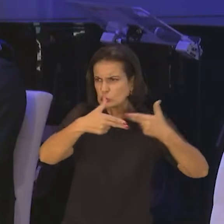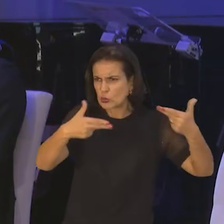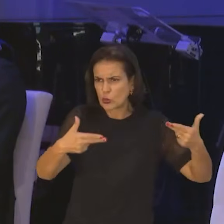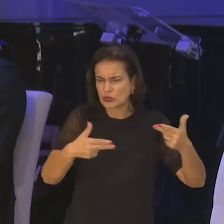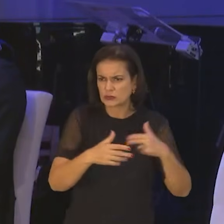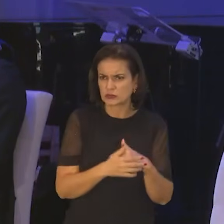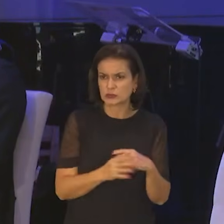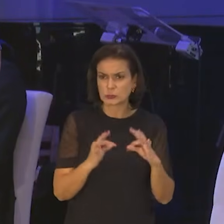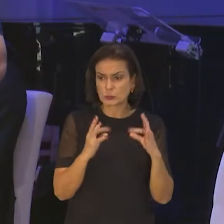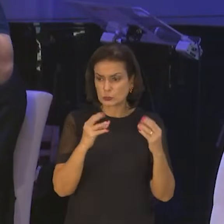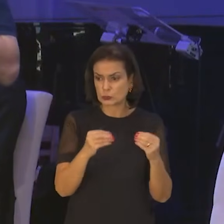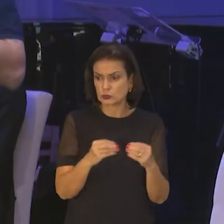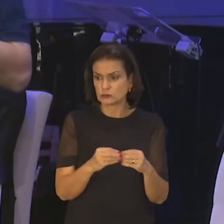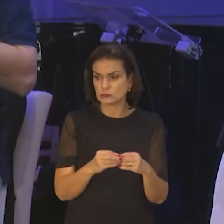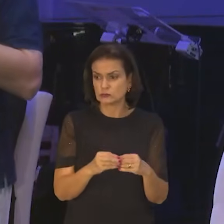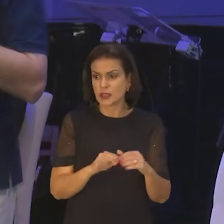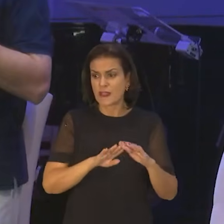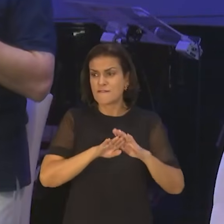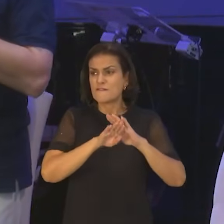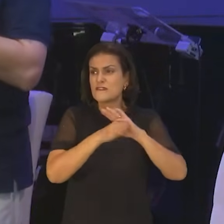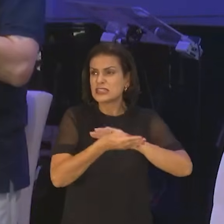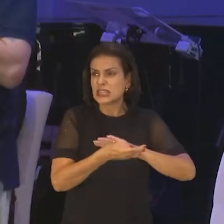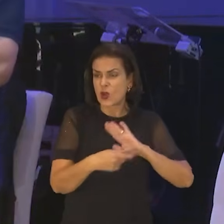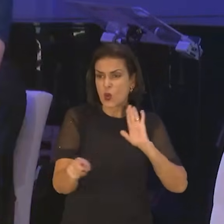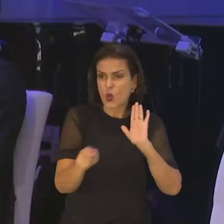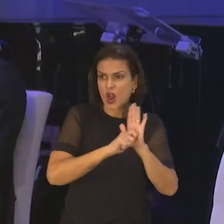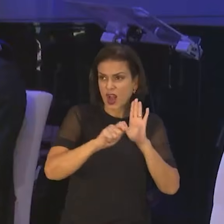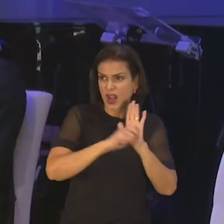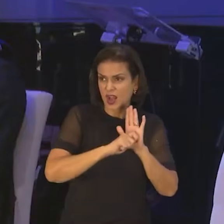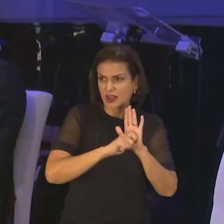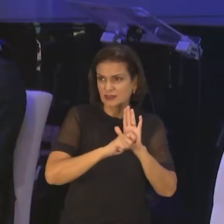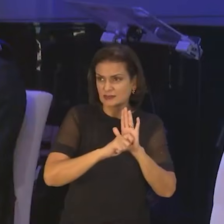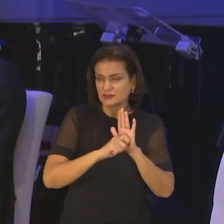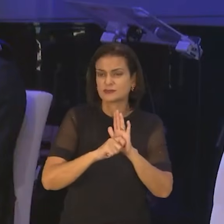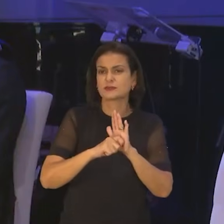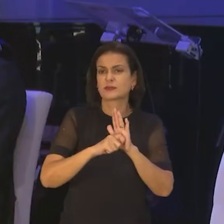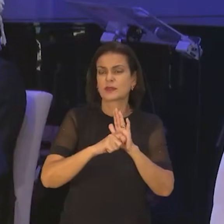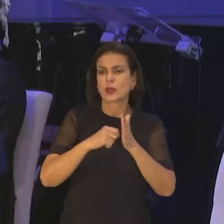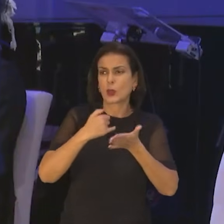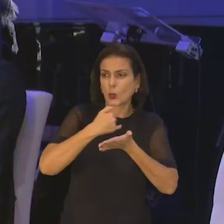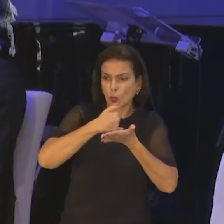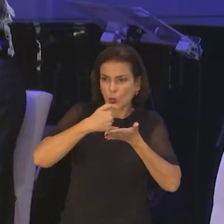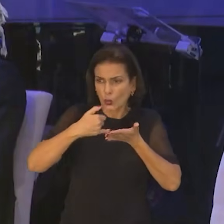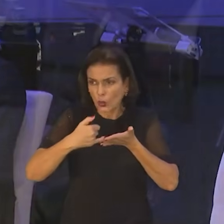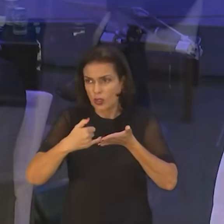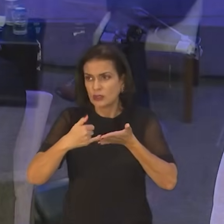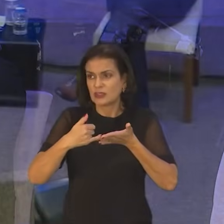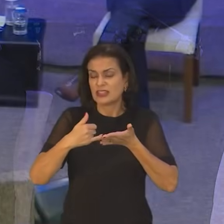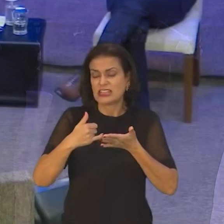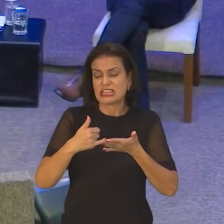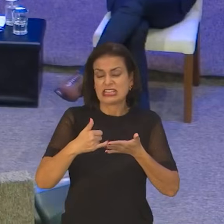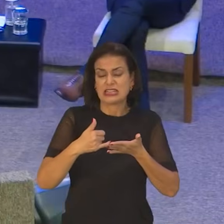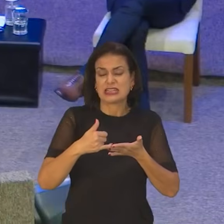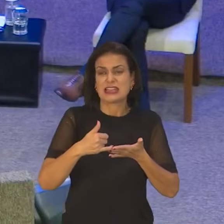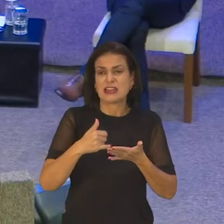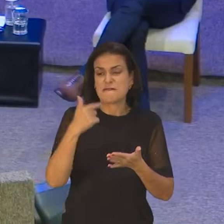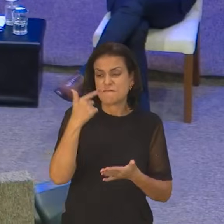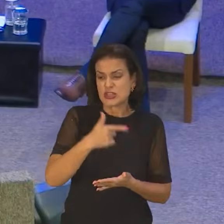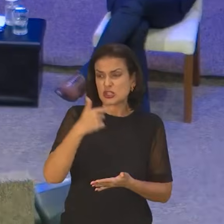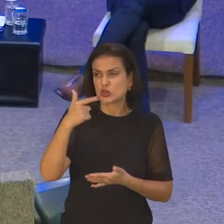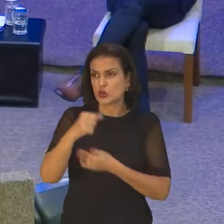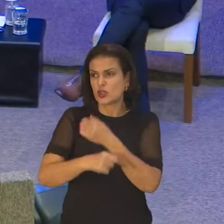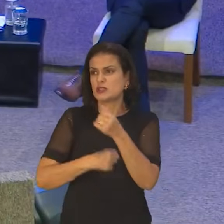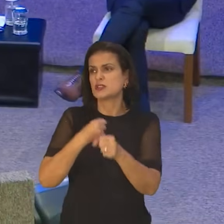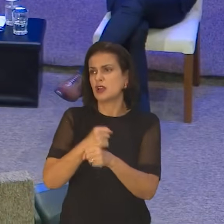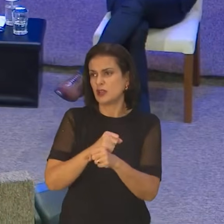laboratórios e de tudo. E aí eu fiquei viciado em crack e em outro tipo de droga. Eu consumi droga por mais de 22